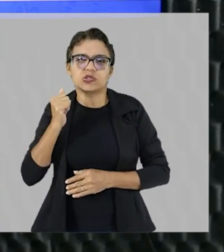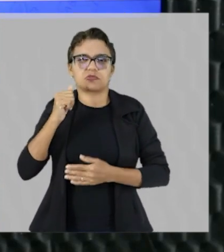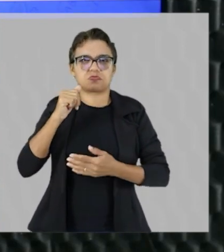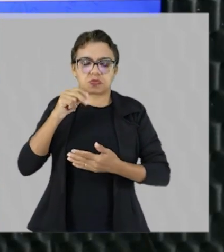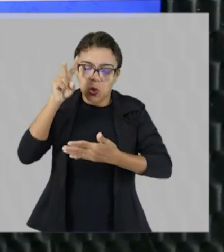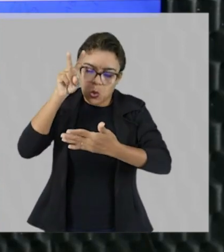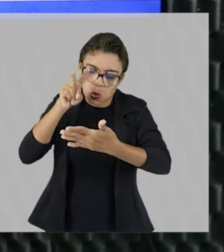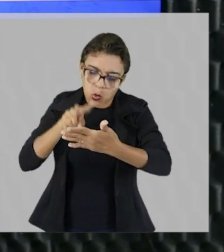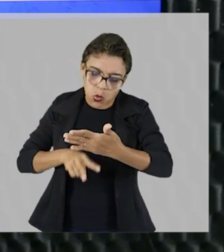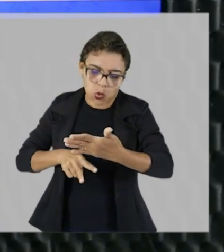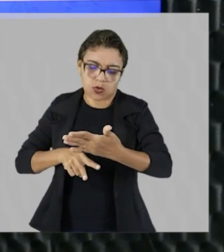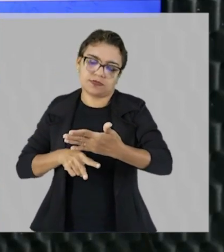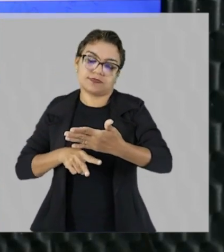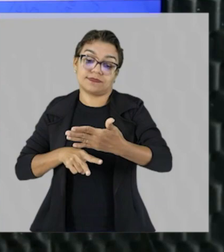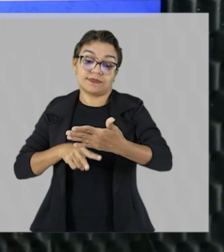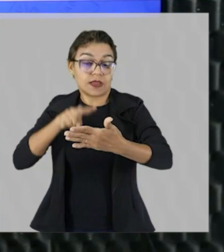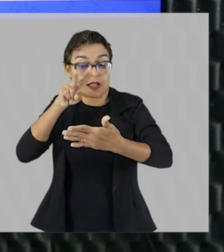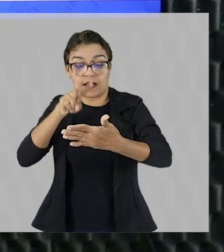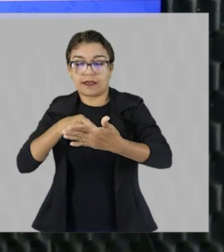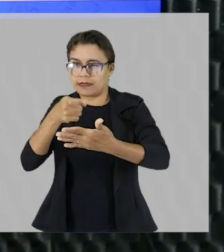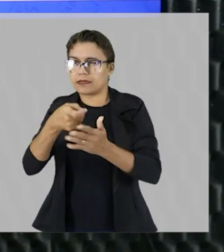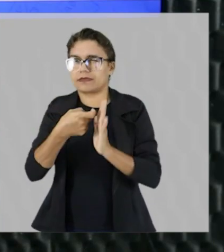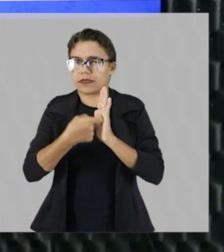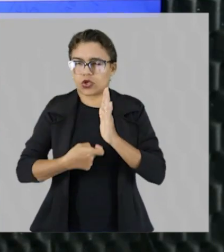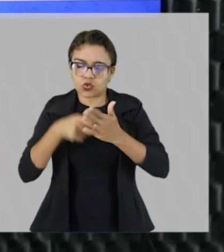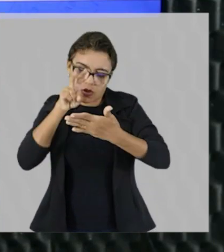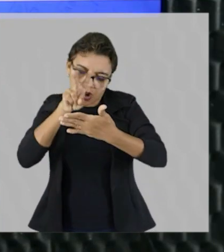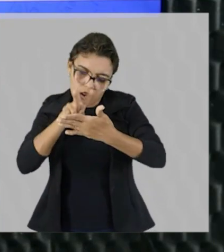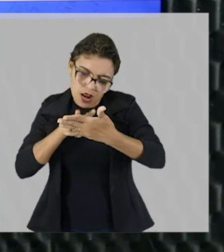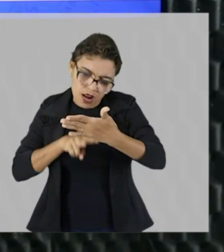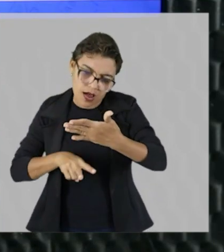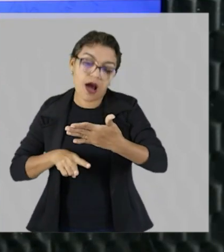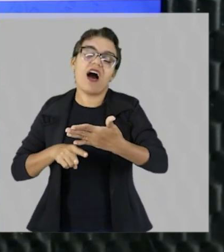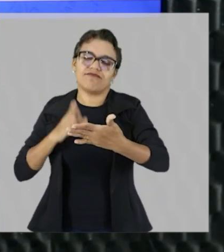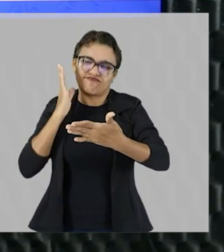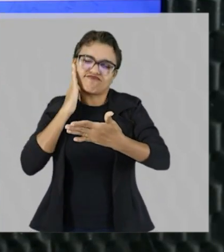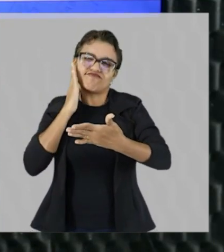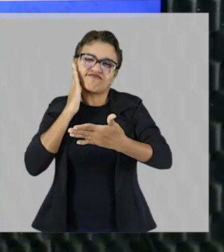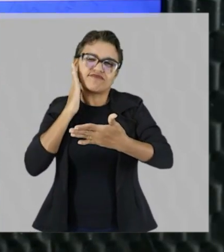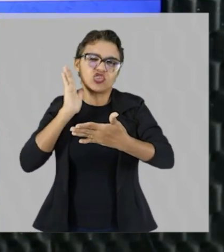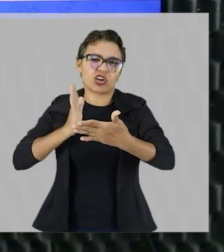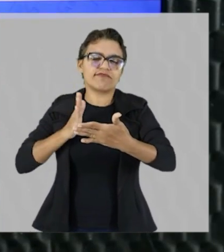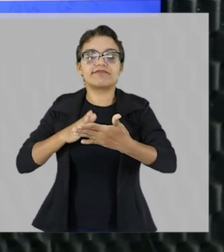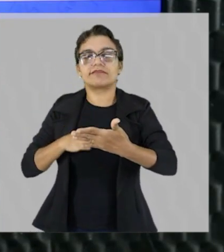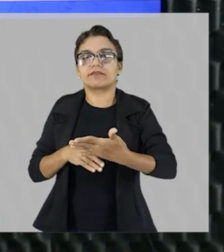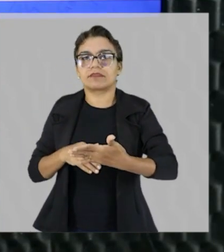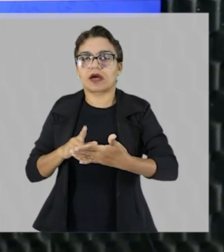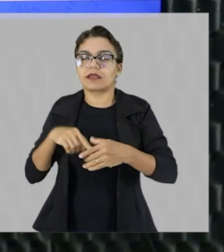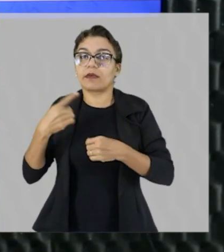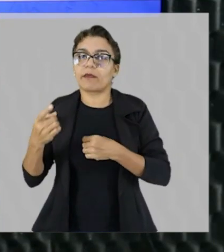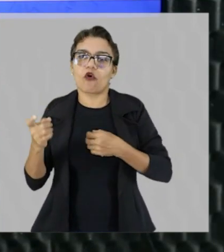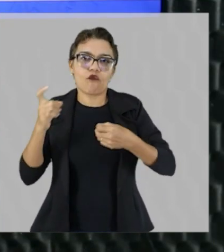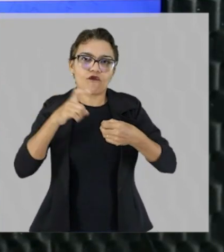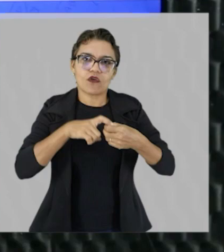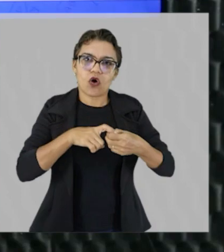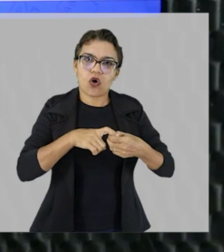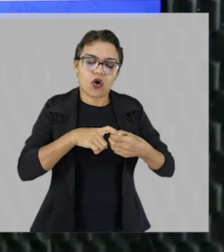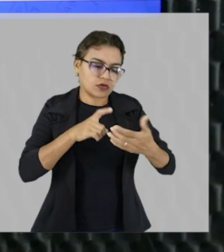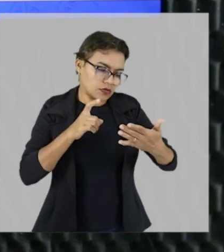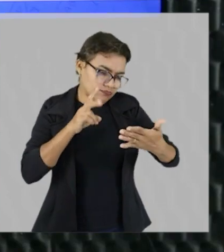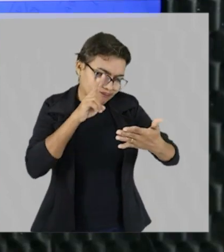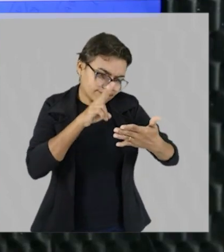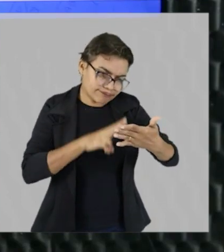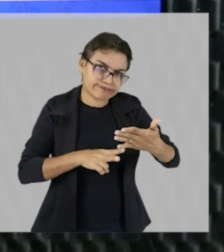passou o olho lá, fez aqui o scanner do texto, eu já sei o que quer dizer. E não volta depois para confirmar se é mesmo aquilo. Então, não